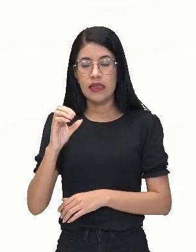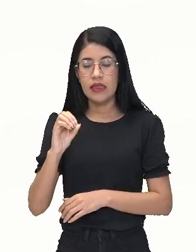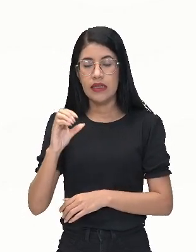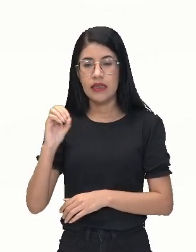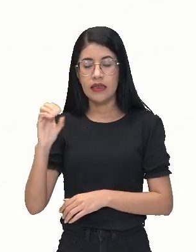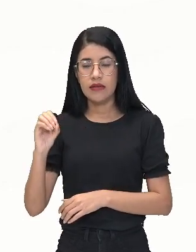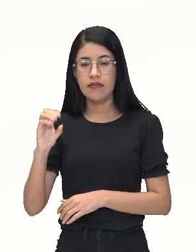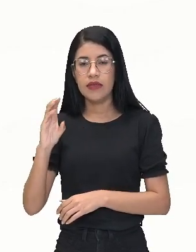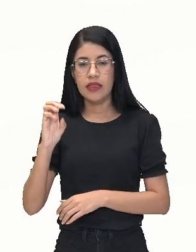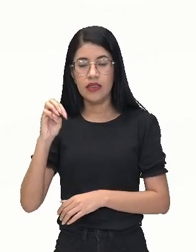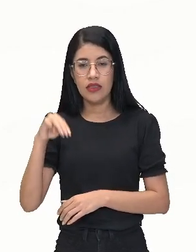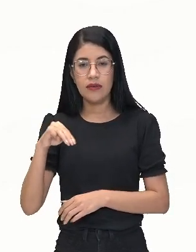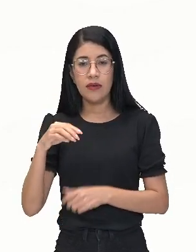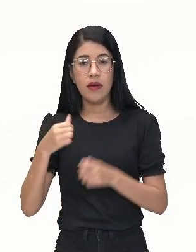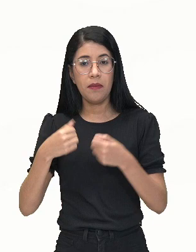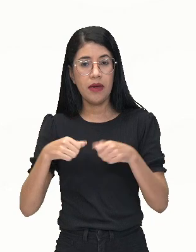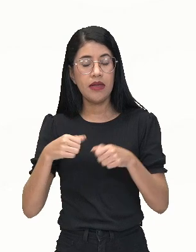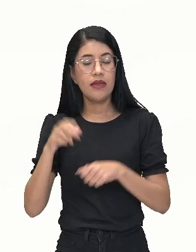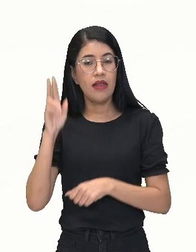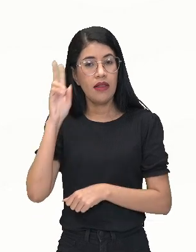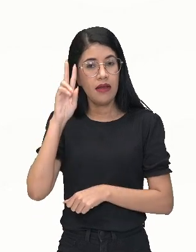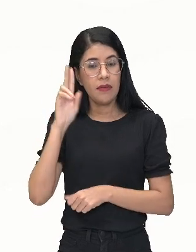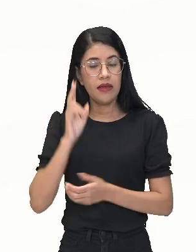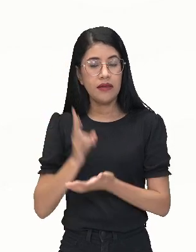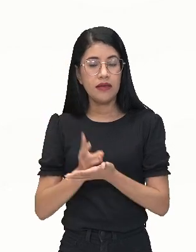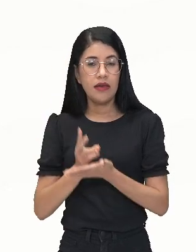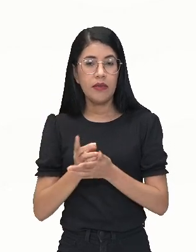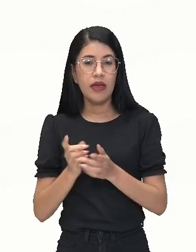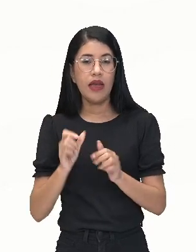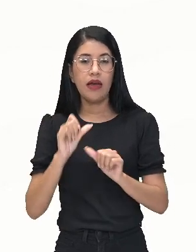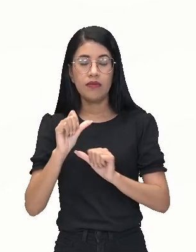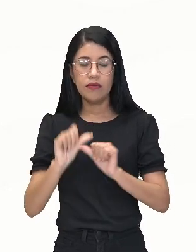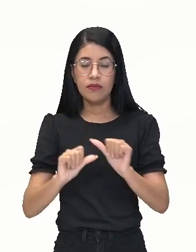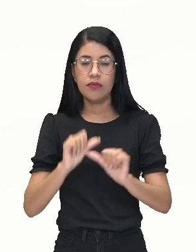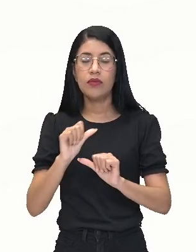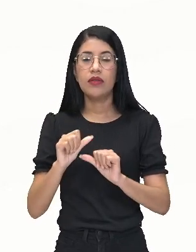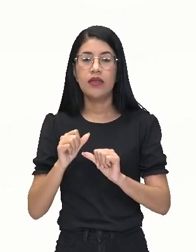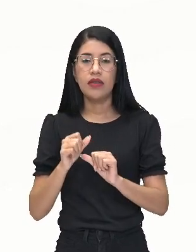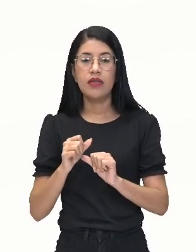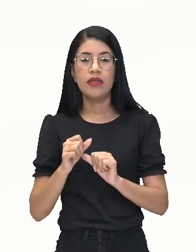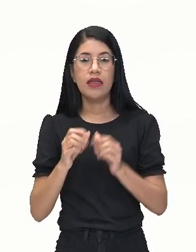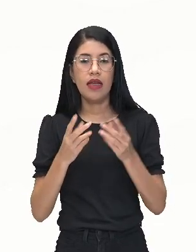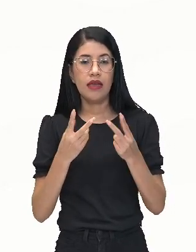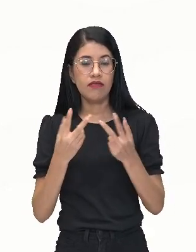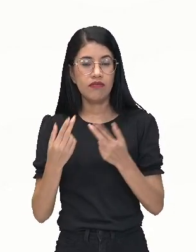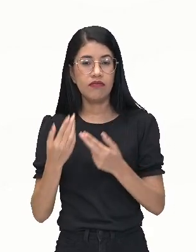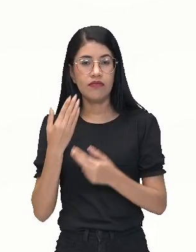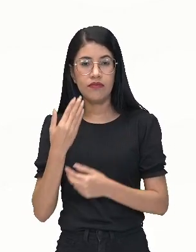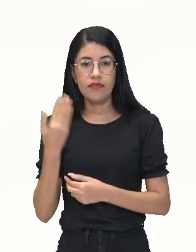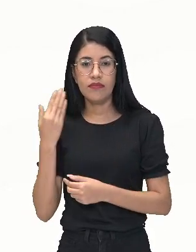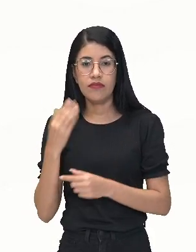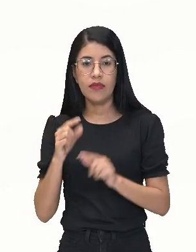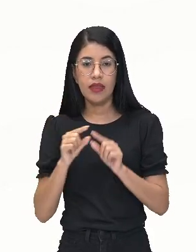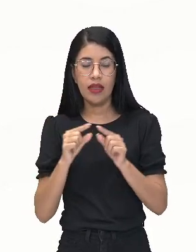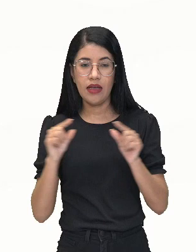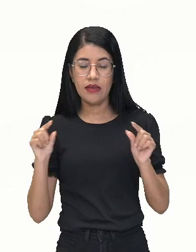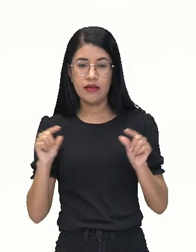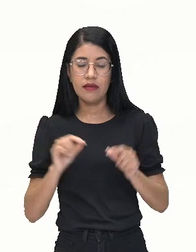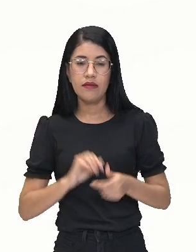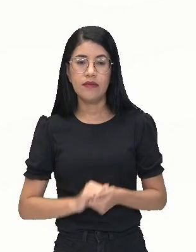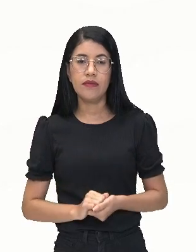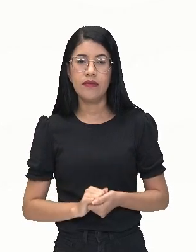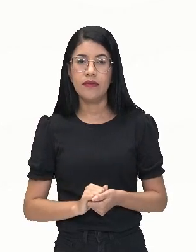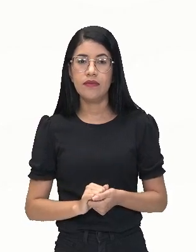Então não se esqueçam de que essa conversão ela funciona desta forma. Vamos adiante, agora vamos falar um pouco